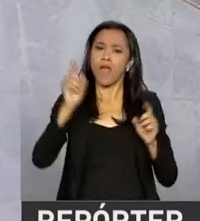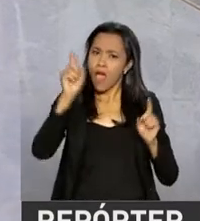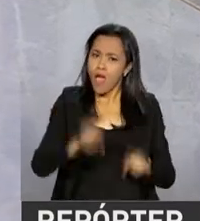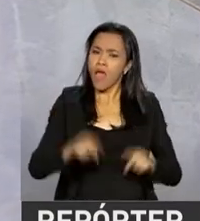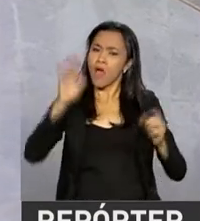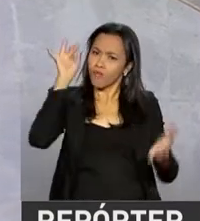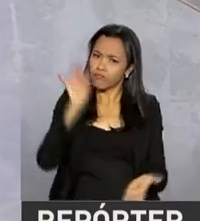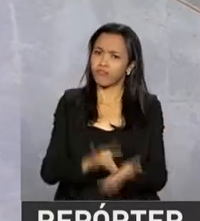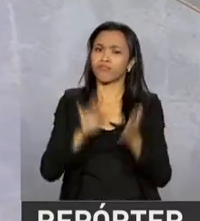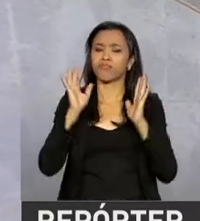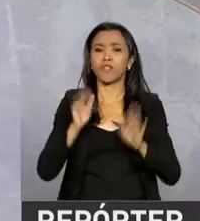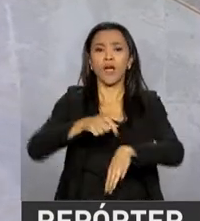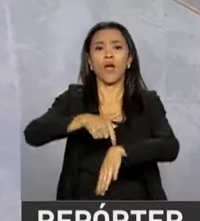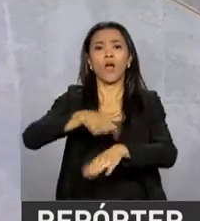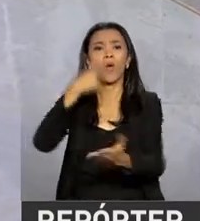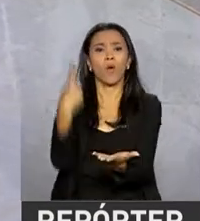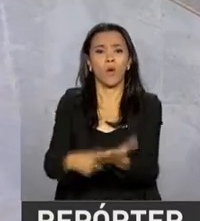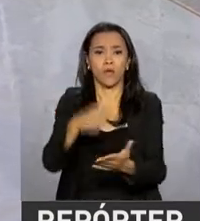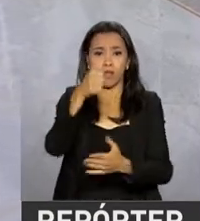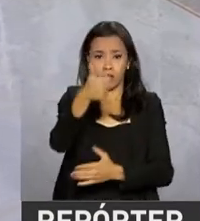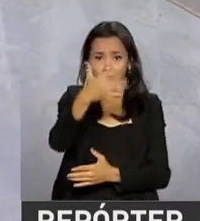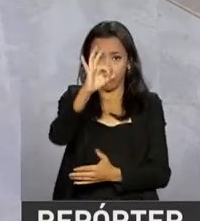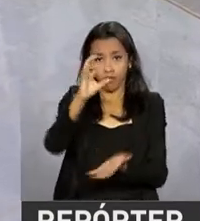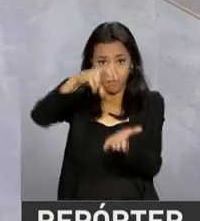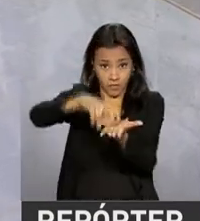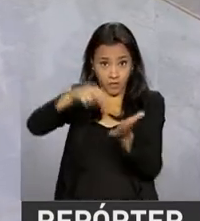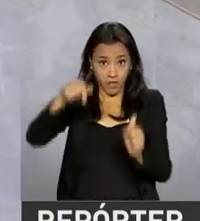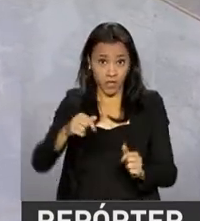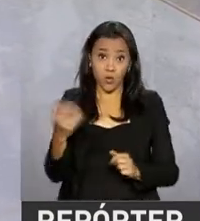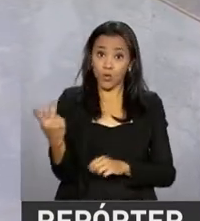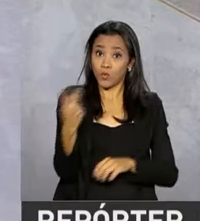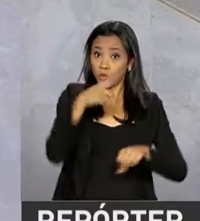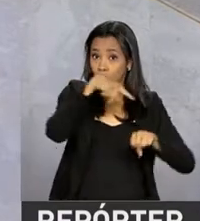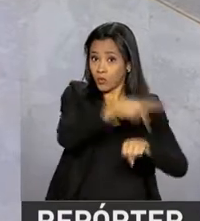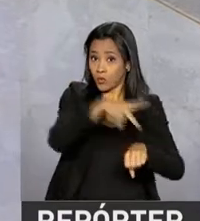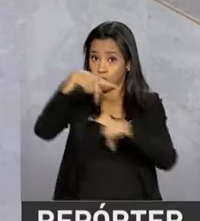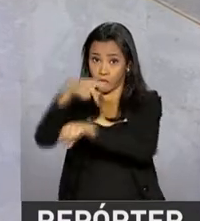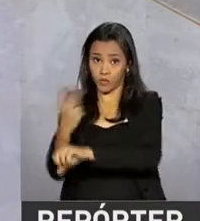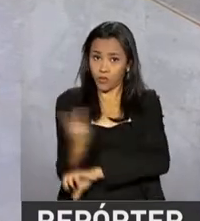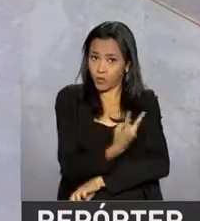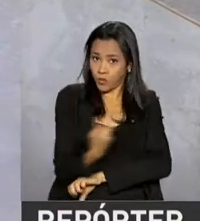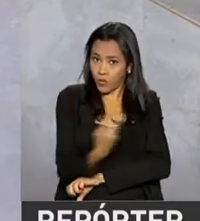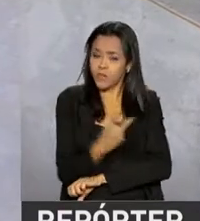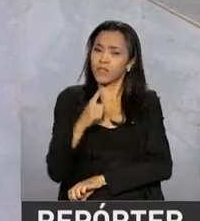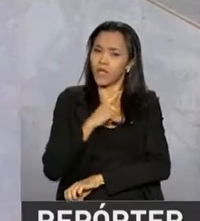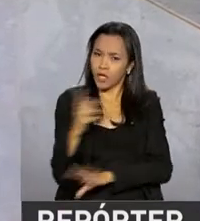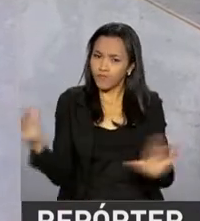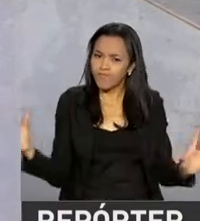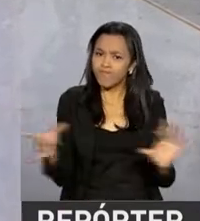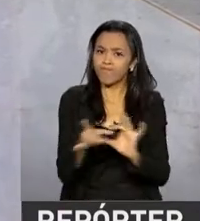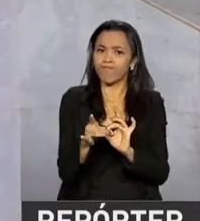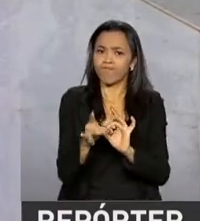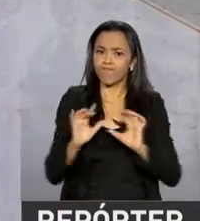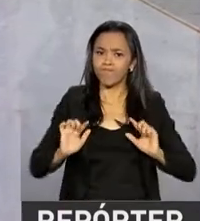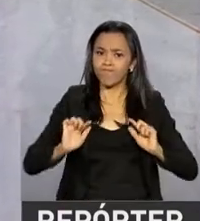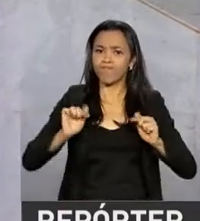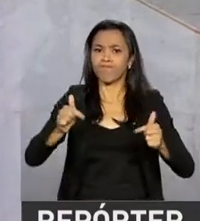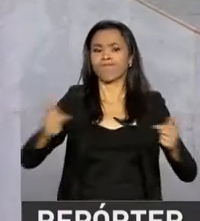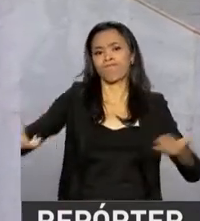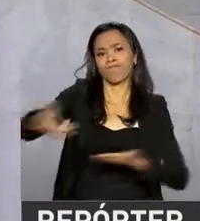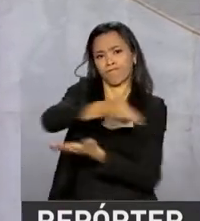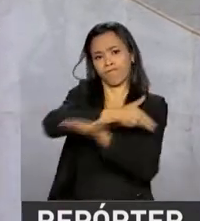marcada para as 10 horas da manhã os dois países são unidos por vínculos humanos importantes